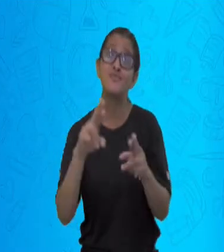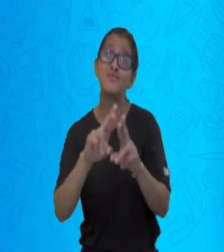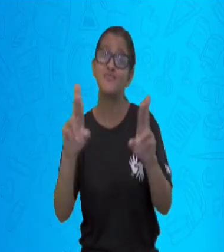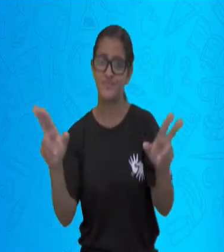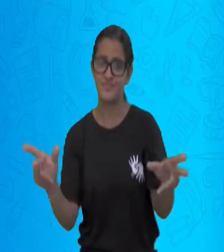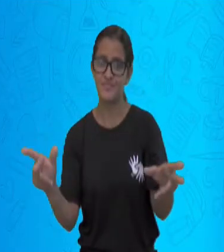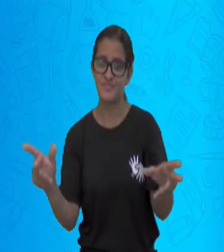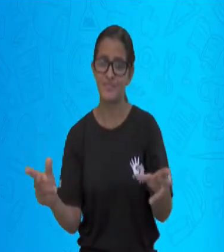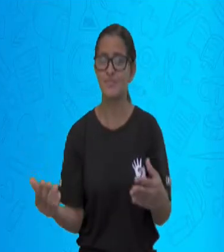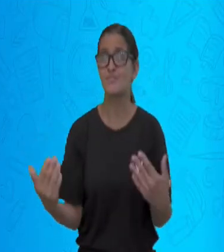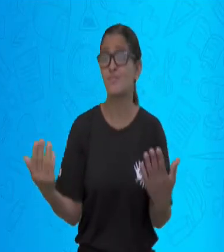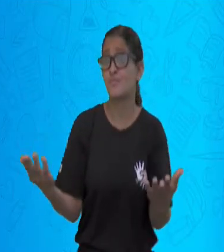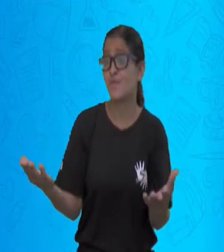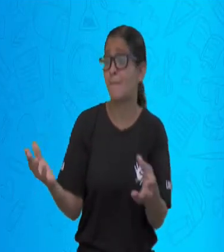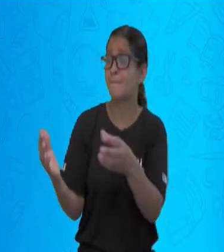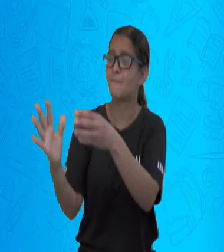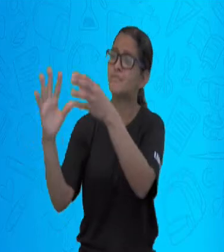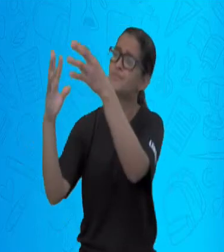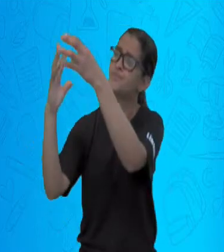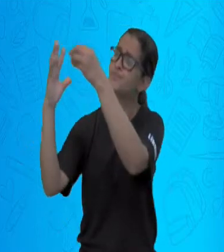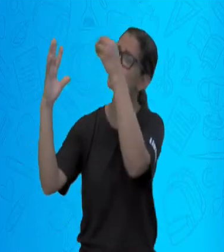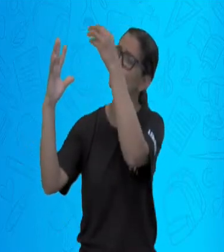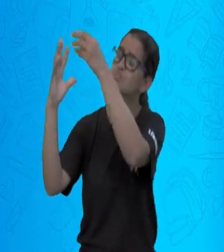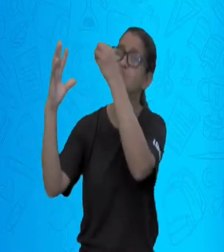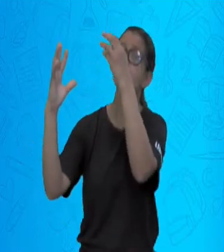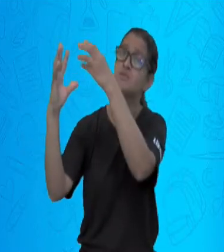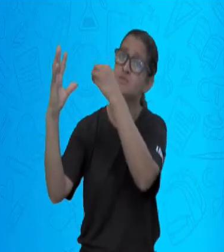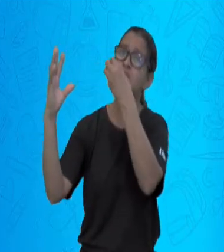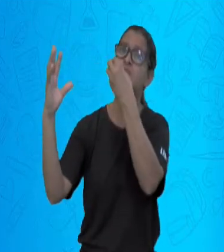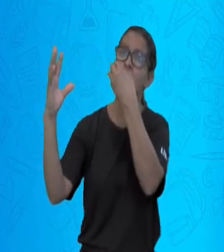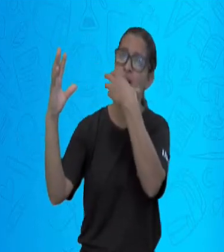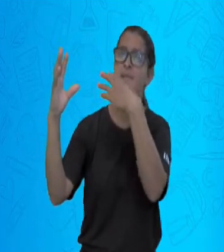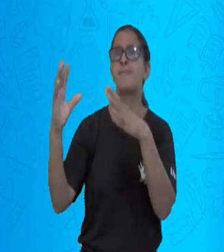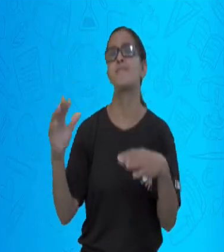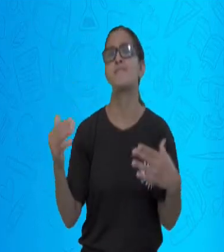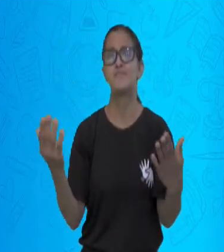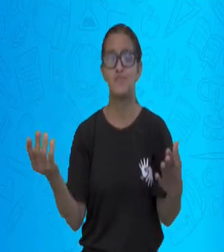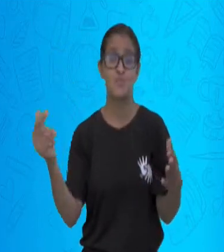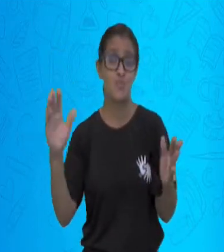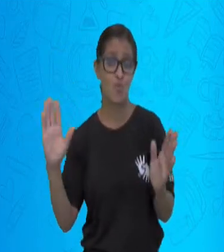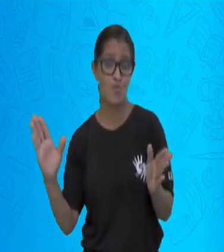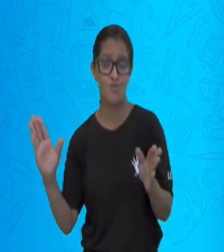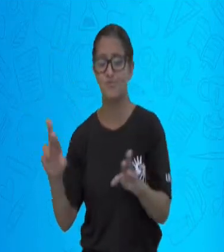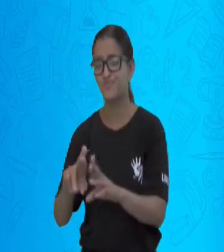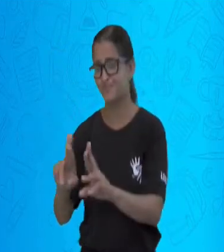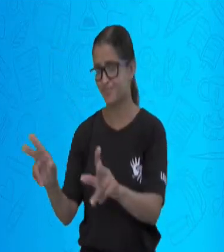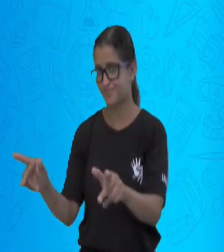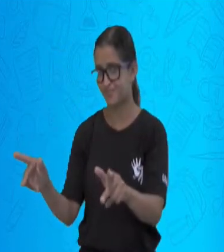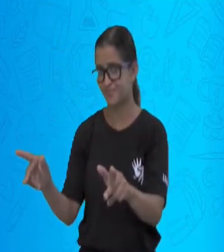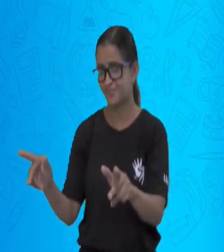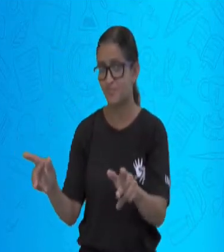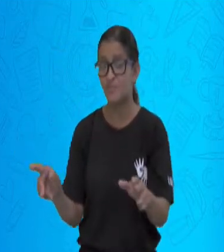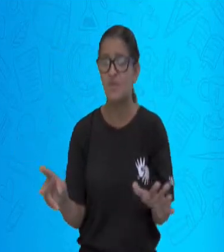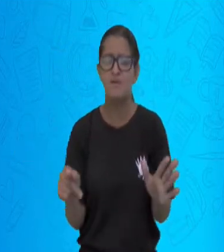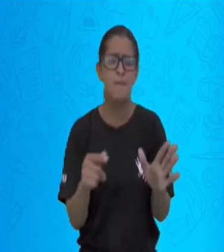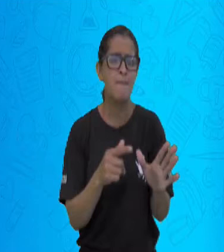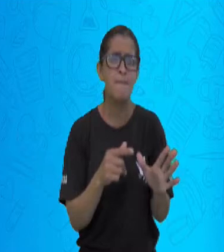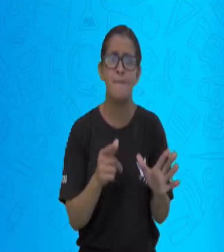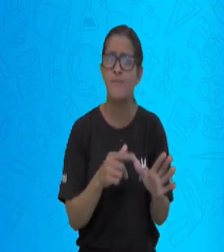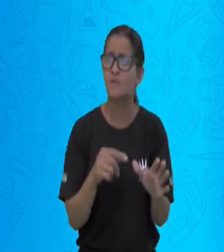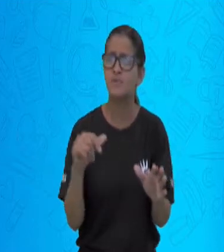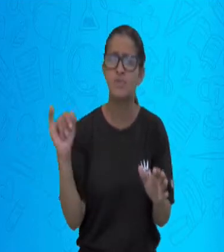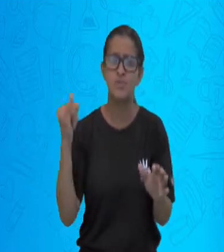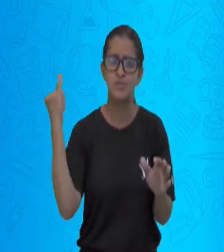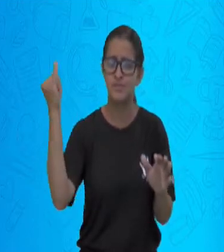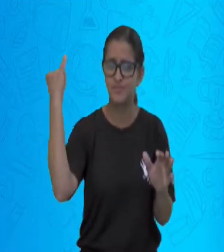tecnologia de fazer uma grande plantação, fazer grandes colheitas em um determinado tempo. Outro ponto também que teve